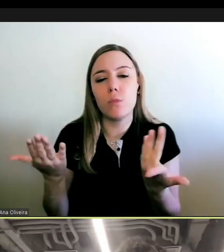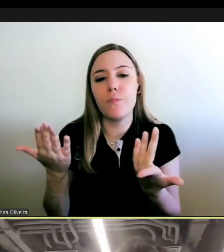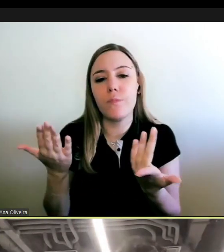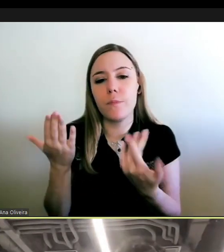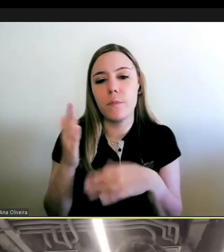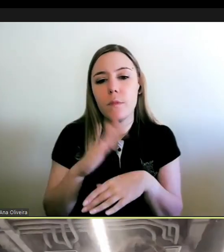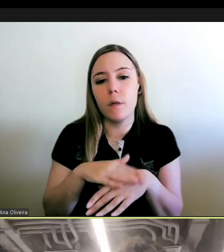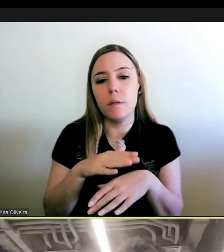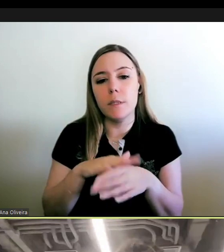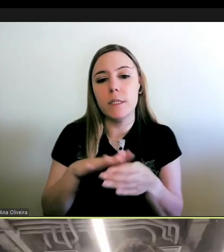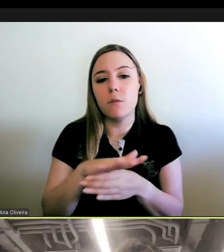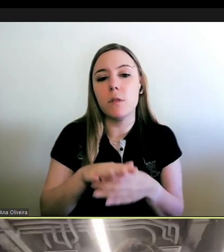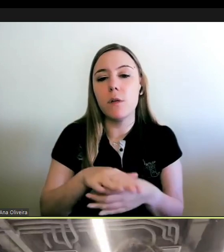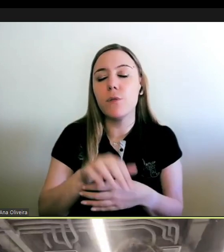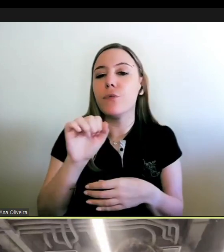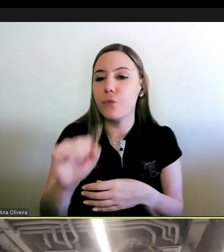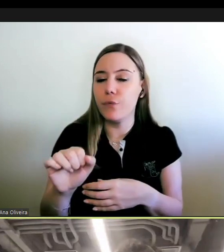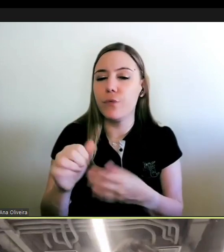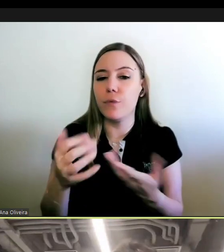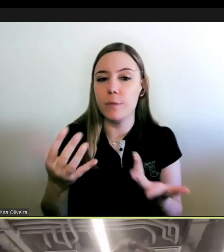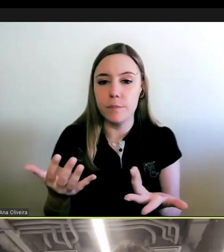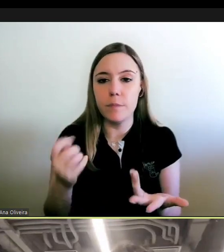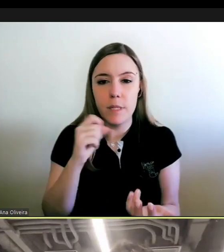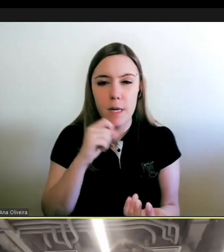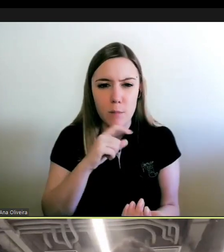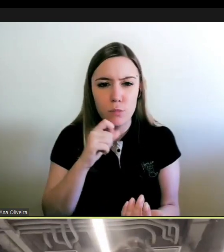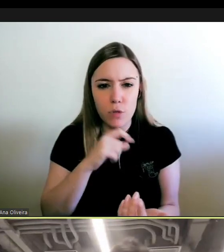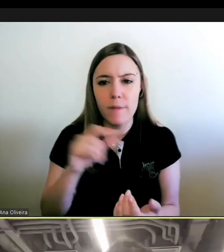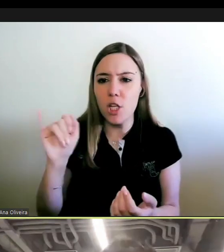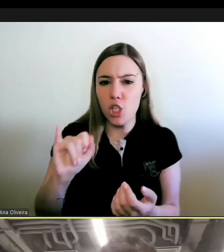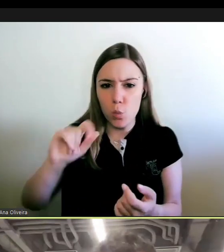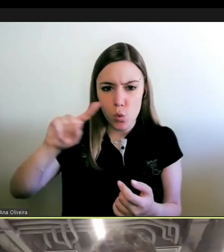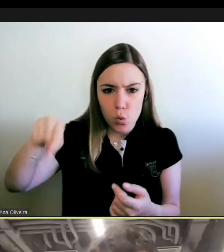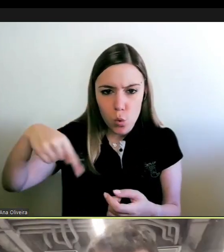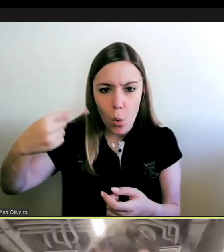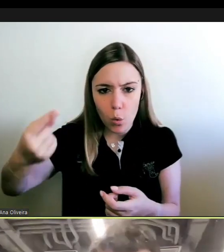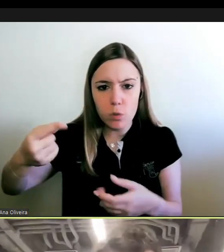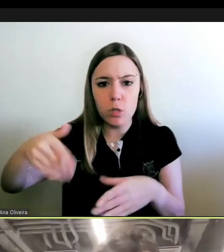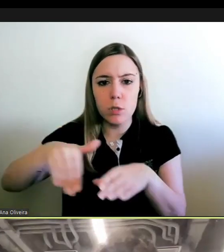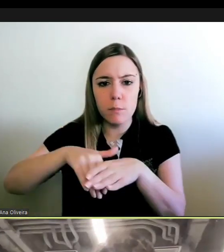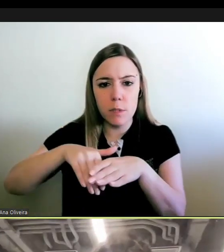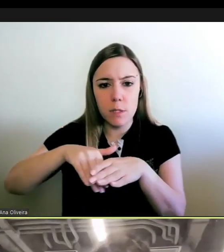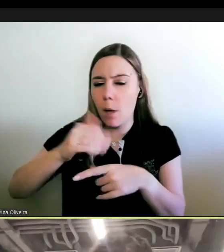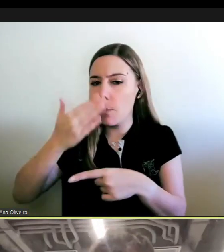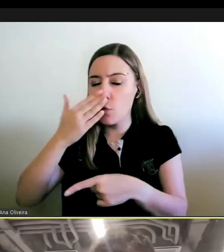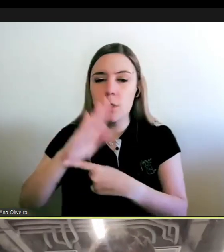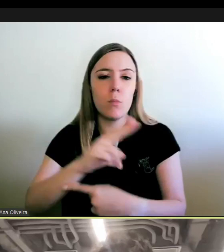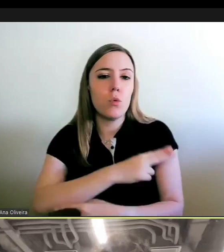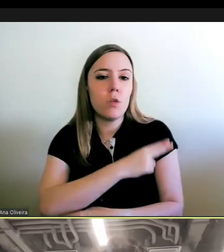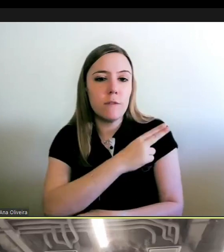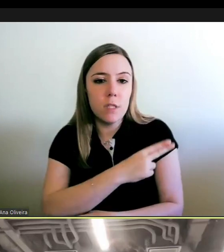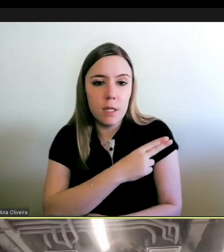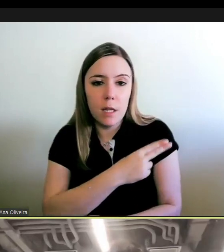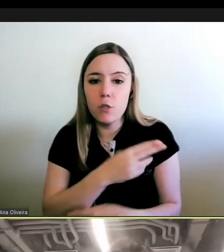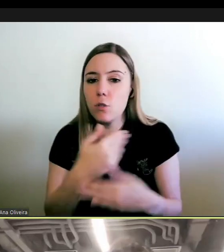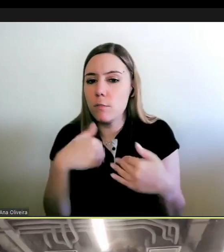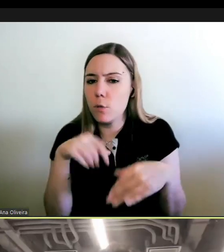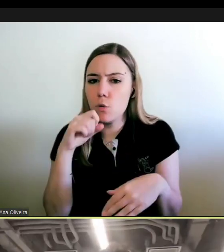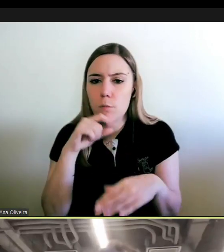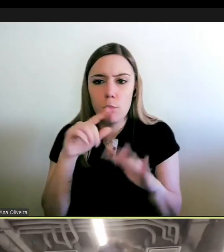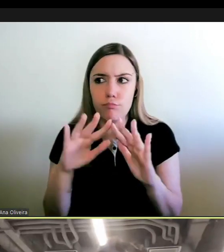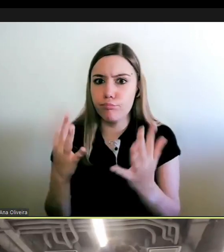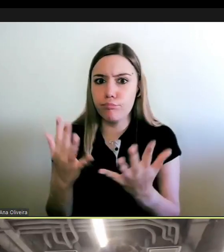caso, tem sido possível envolver outras instituições, digo, por exemplo, universidades, mas podemos alargar